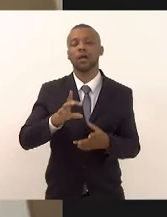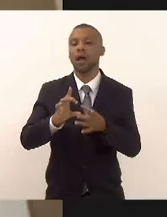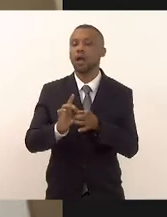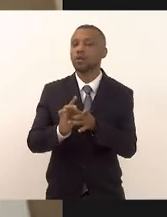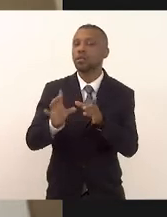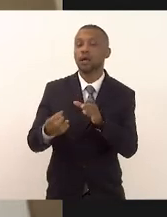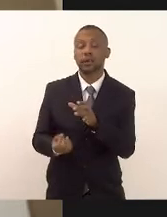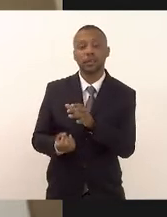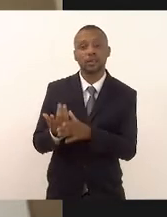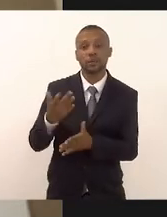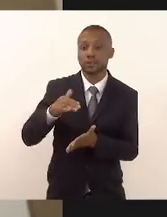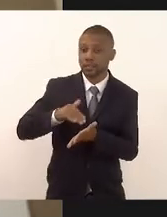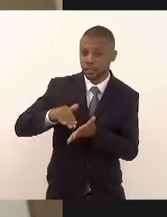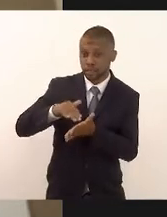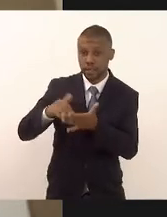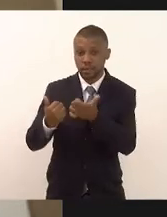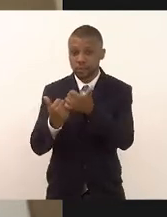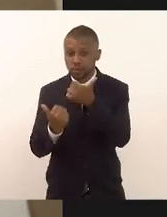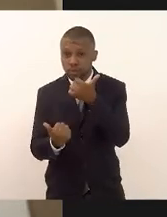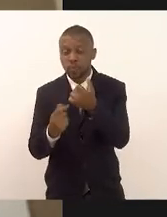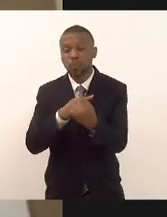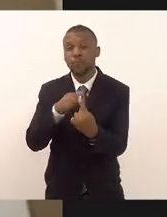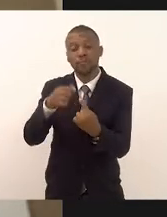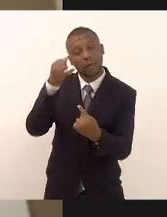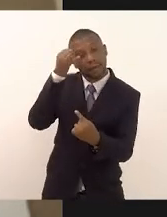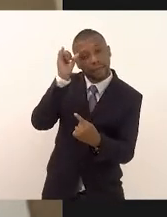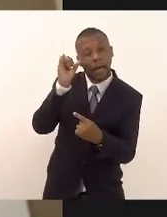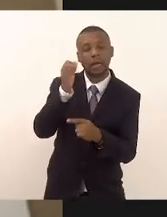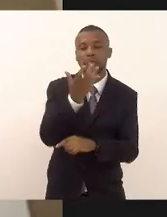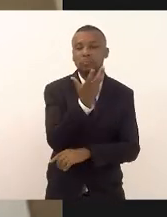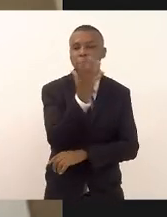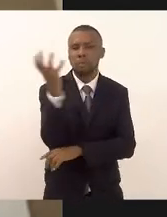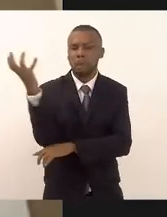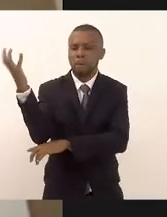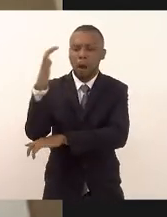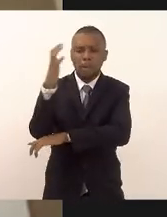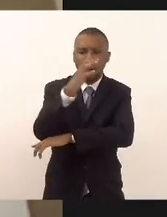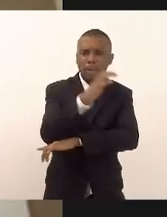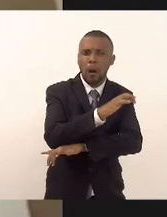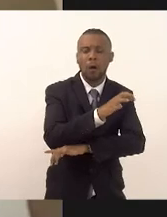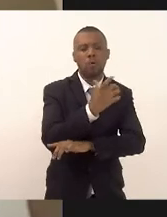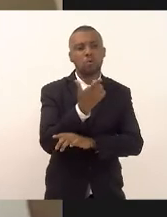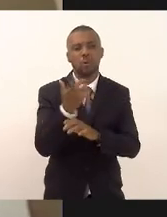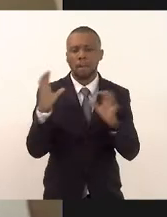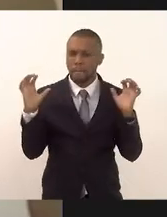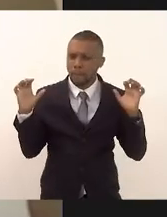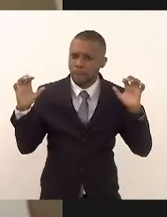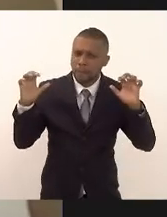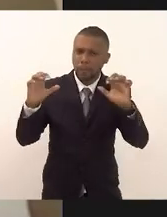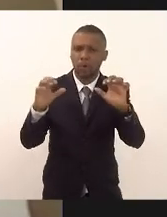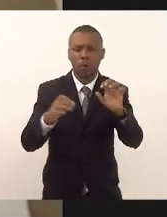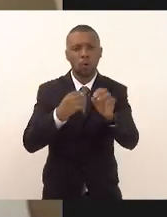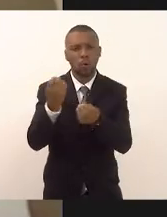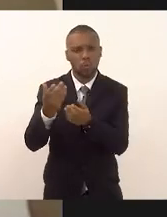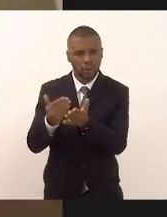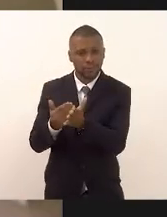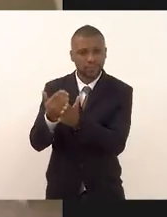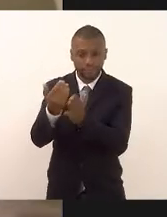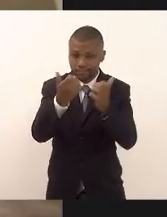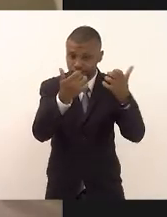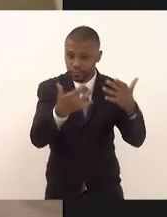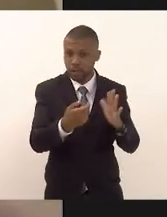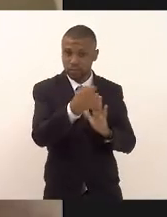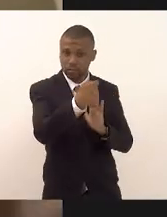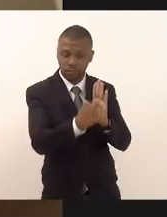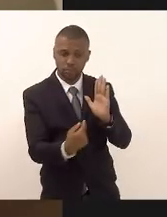de subsecretaria estadual de prevenção de calamidades e desastres naturais na forma que menciono. Presidente, já